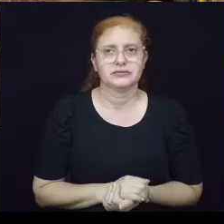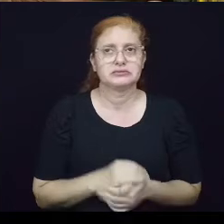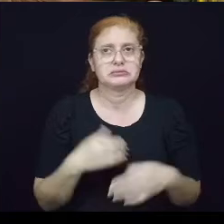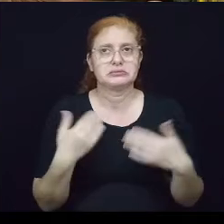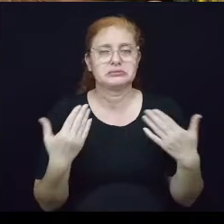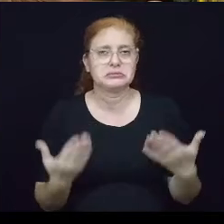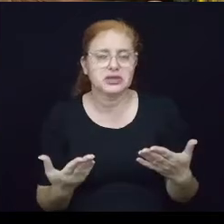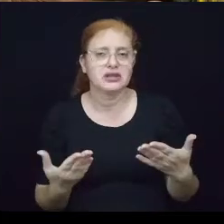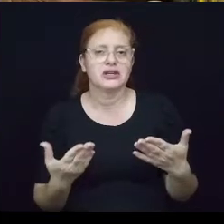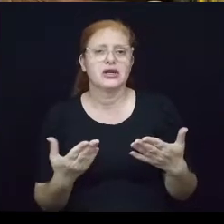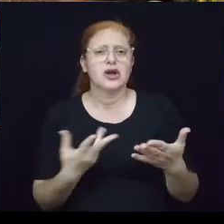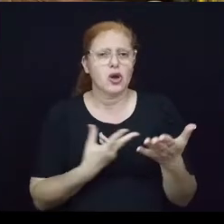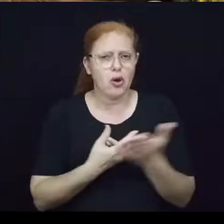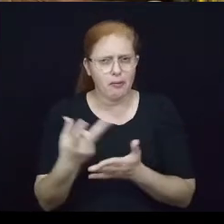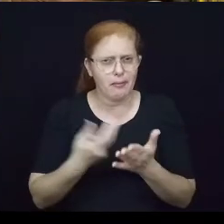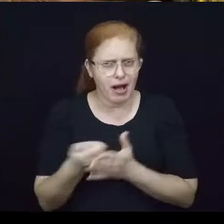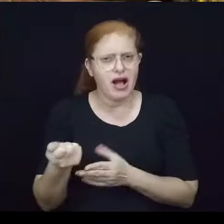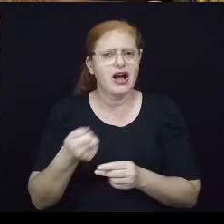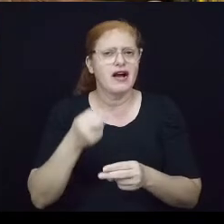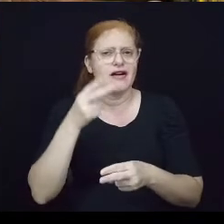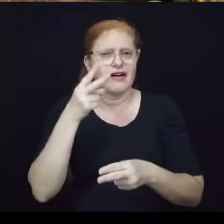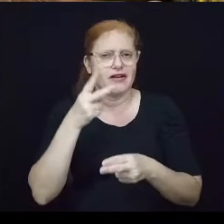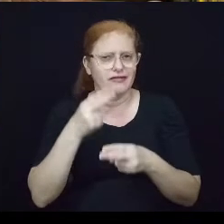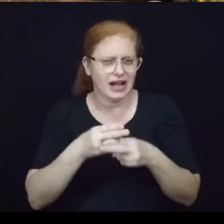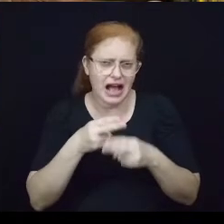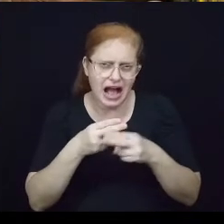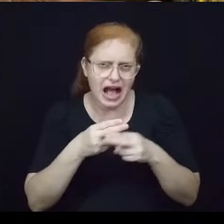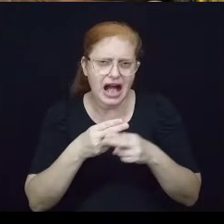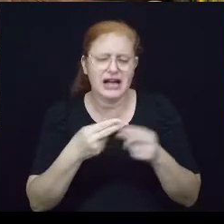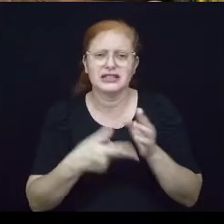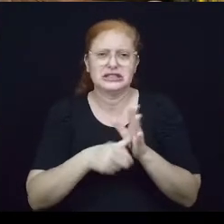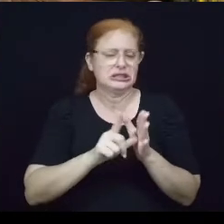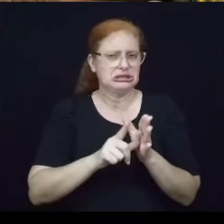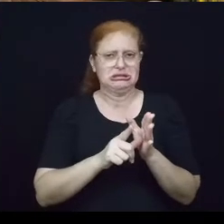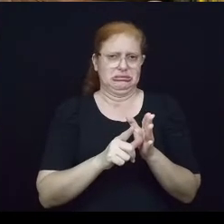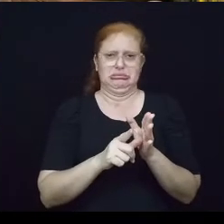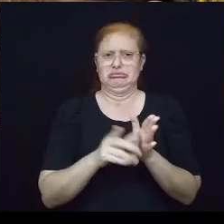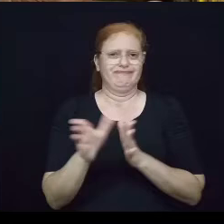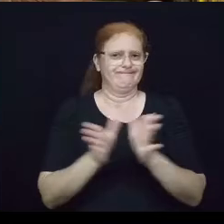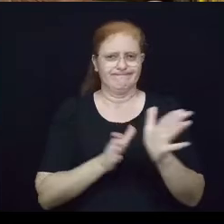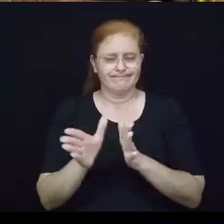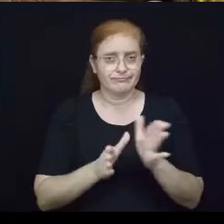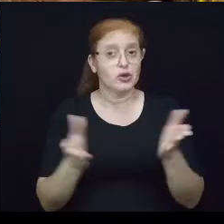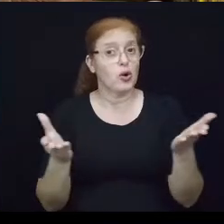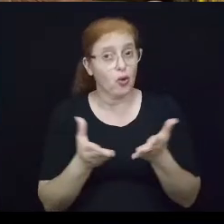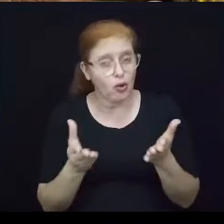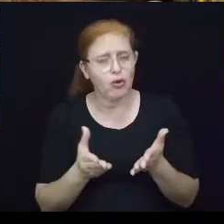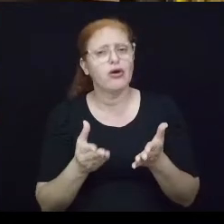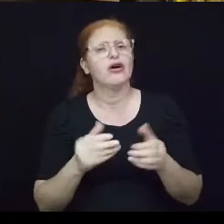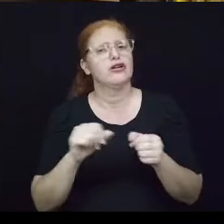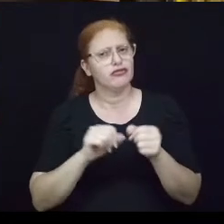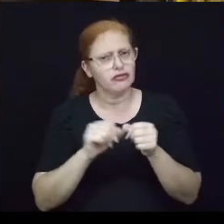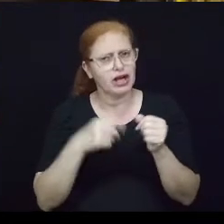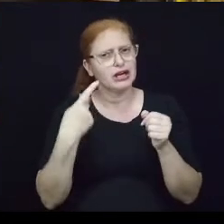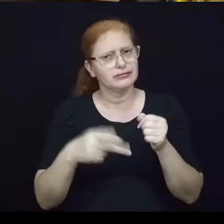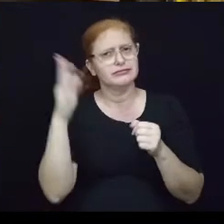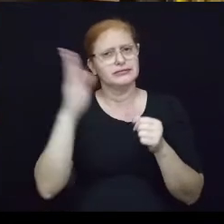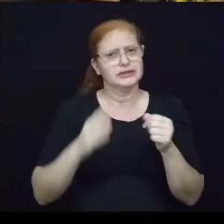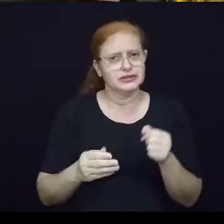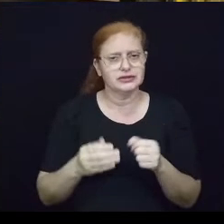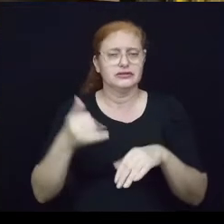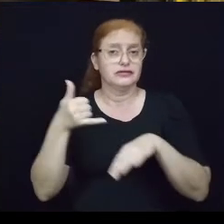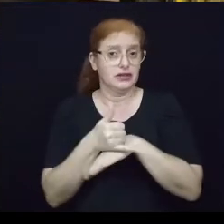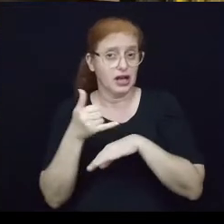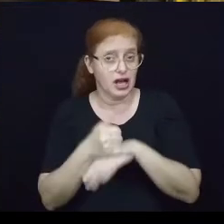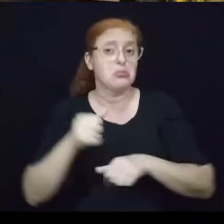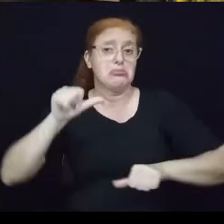Ultimamente eu tenho comprado muitas facas que eram inacessíveis, assim, e hoje em dia se faz aqui no Brasil, facas com aço de qualidade,